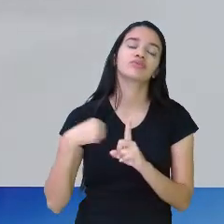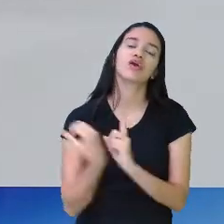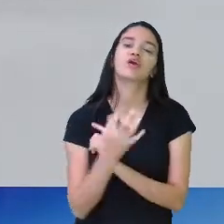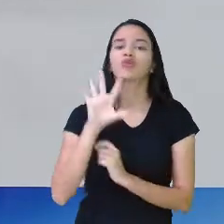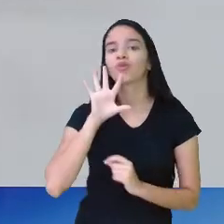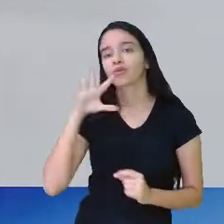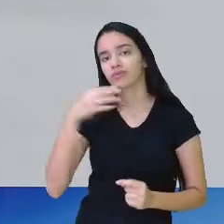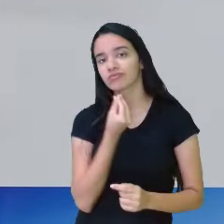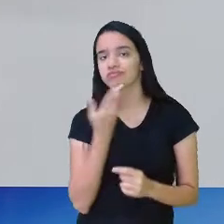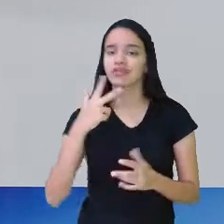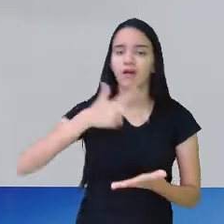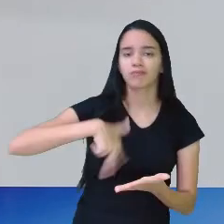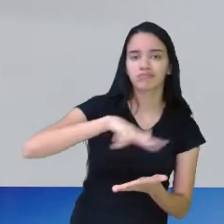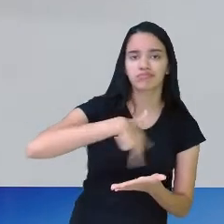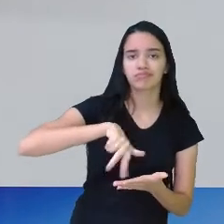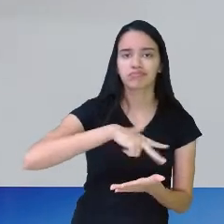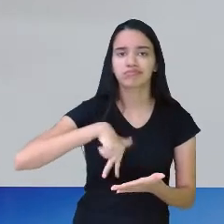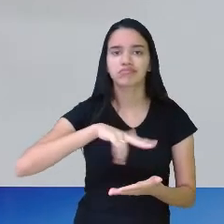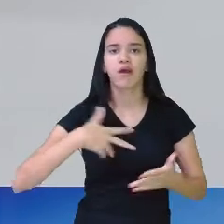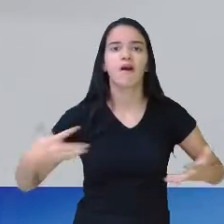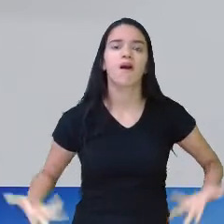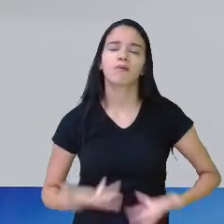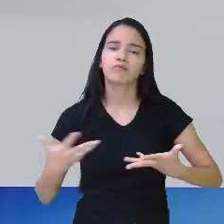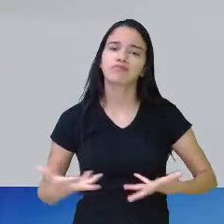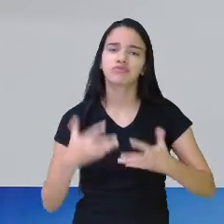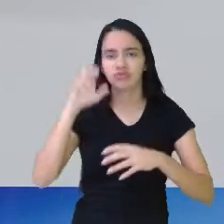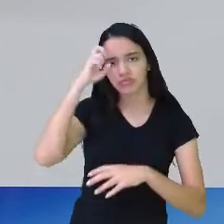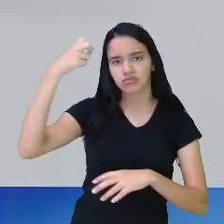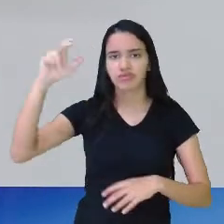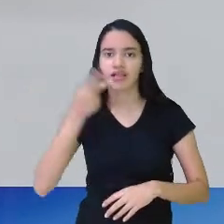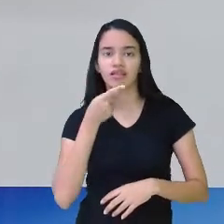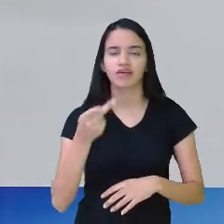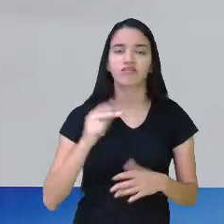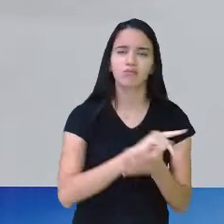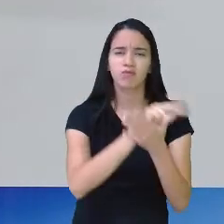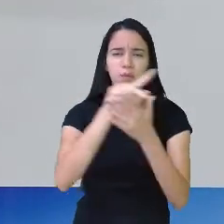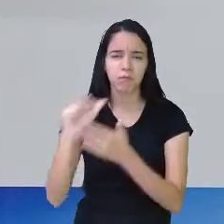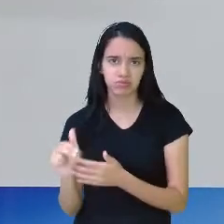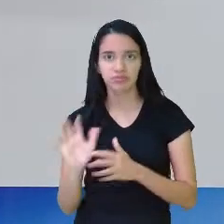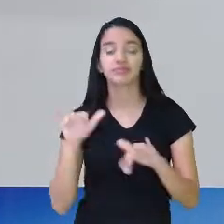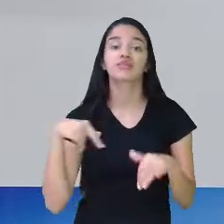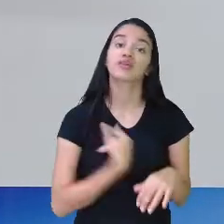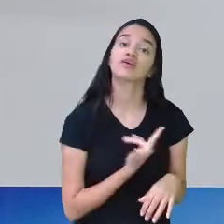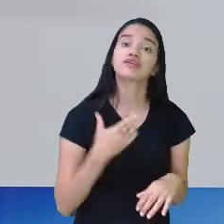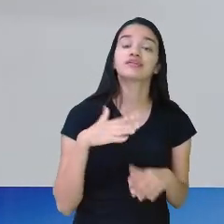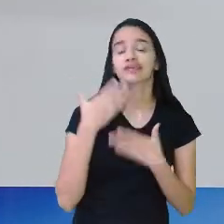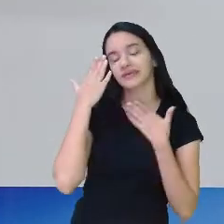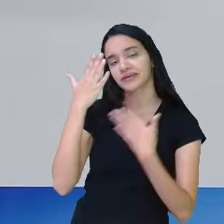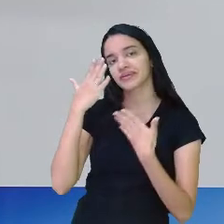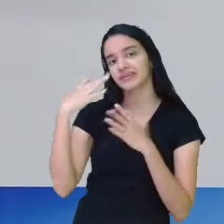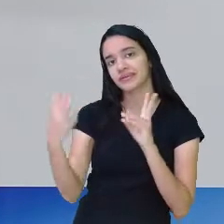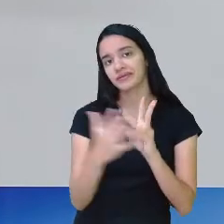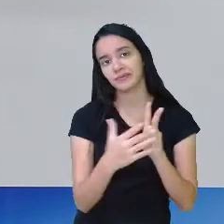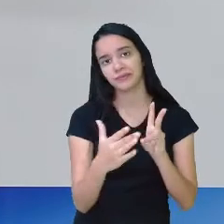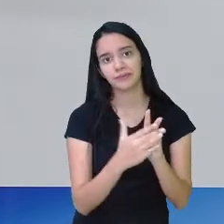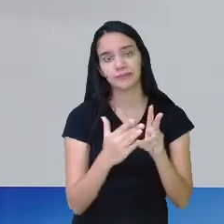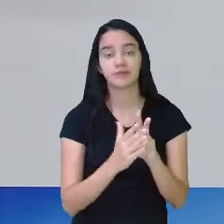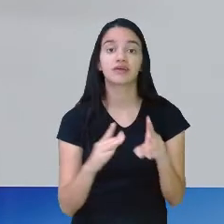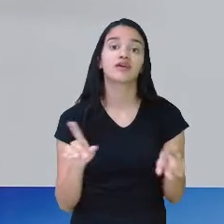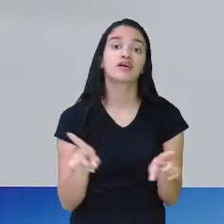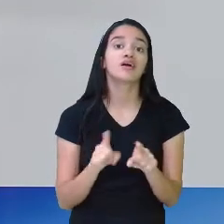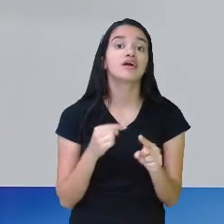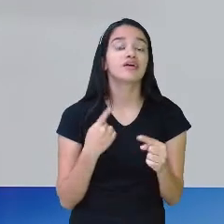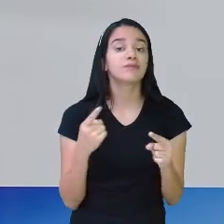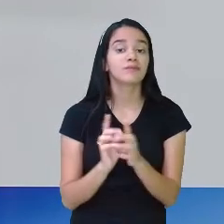conhecimento, na dança, na manifestação cultural, na fala, um monte de coisa. A gente só tem o que agradecer aos indígenas por